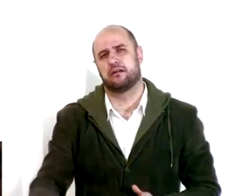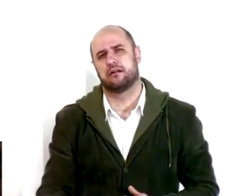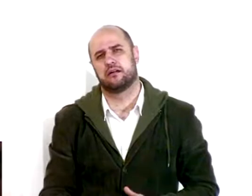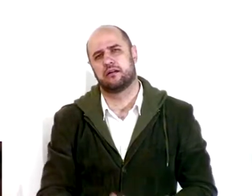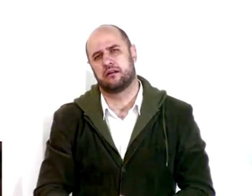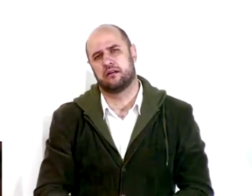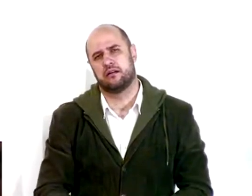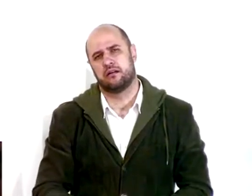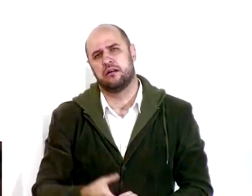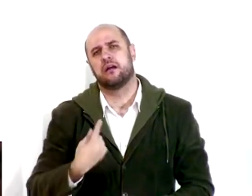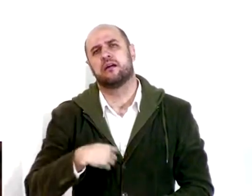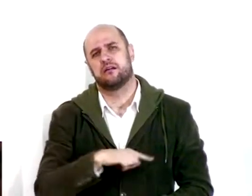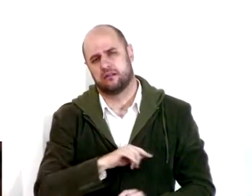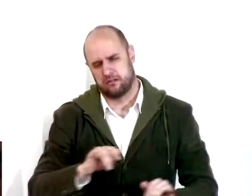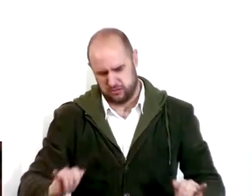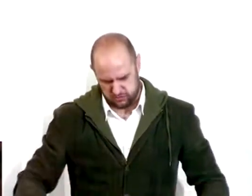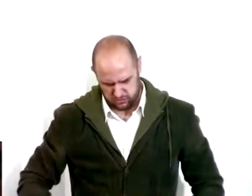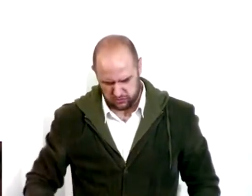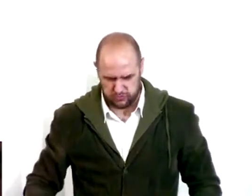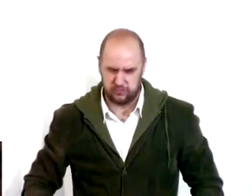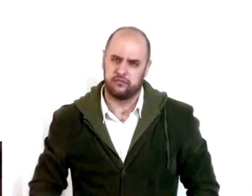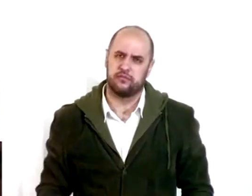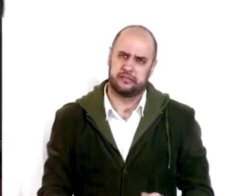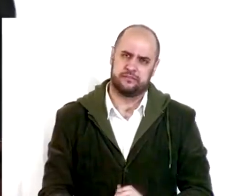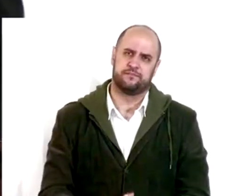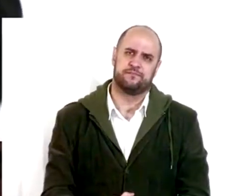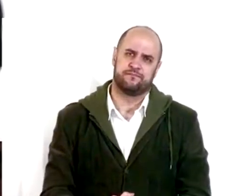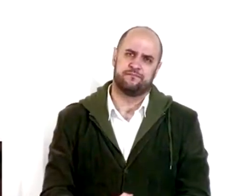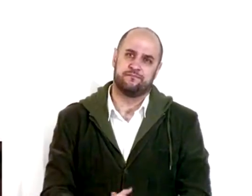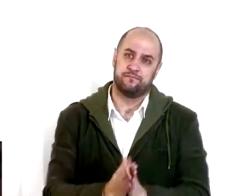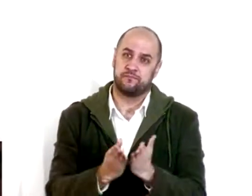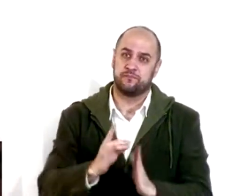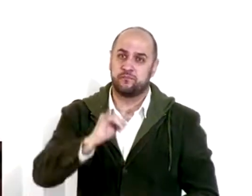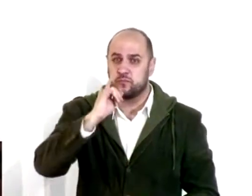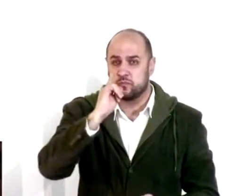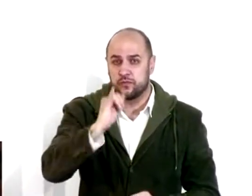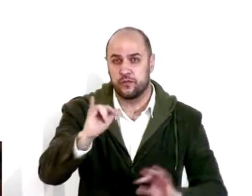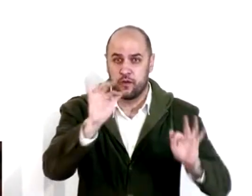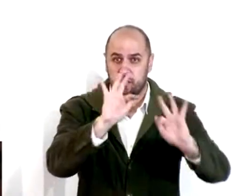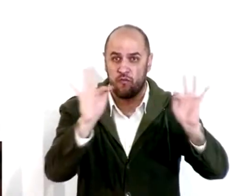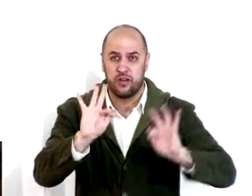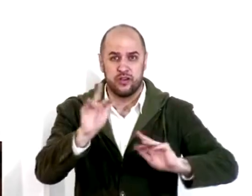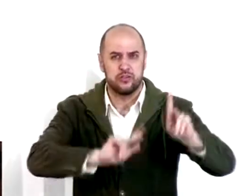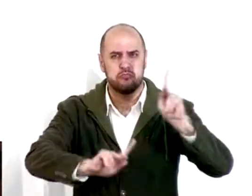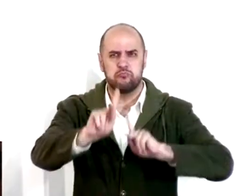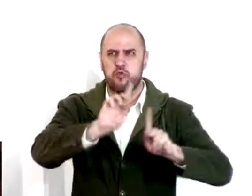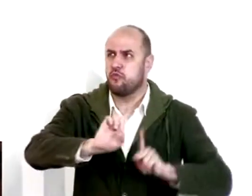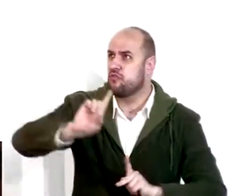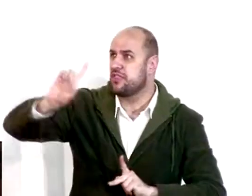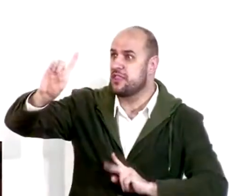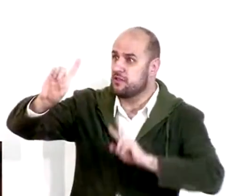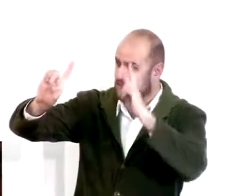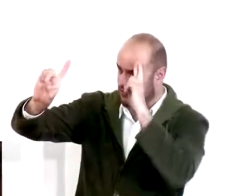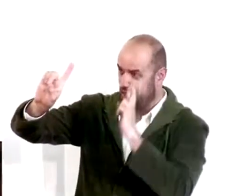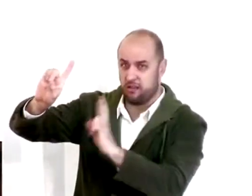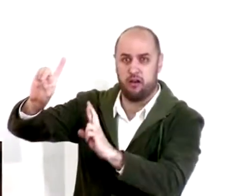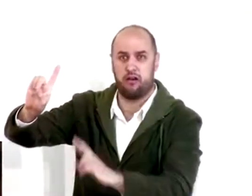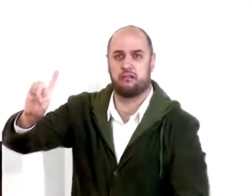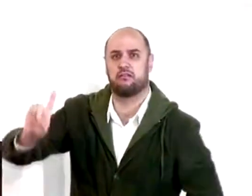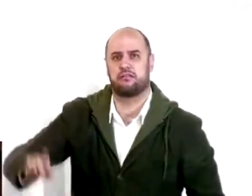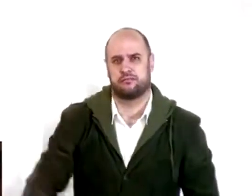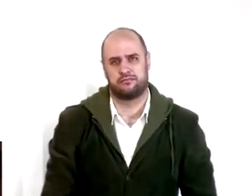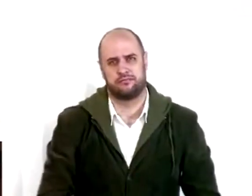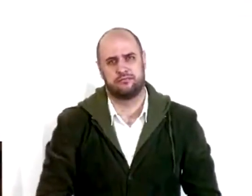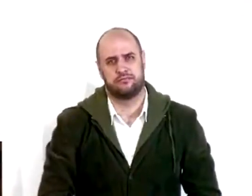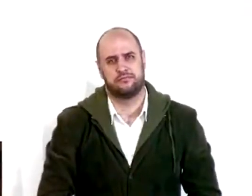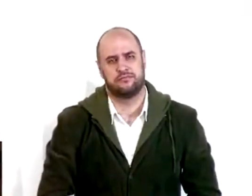Nós sofremos. Por isso que a Escritura Sagrada nos diz que feliz é a nação cujo Deus é o Senhor.